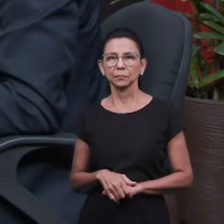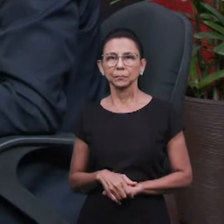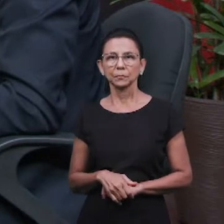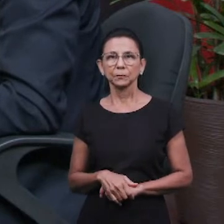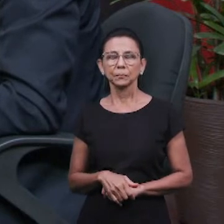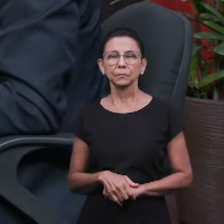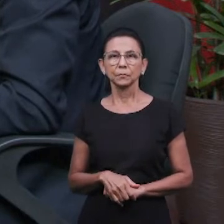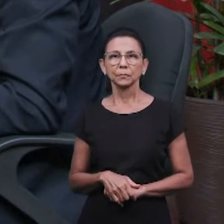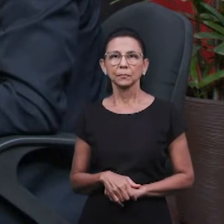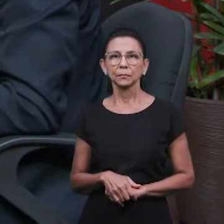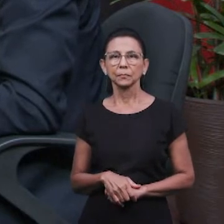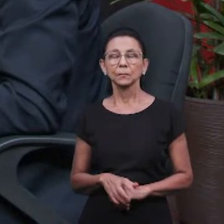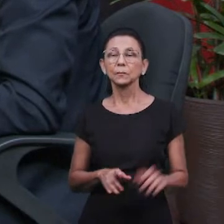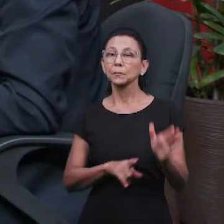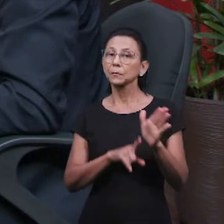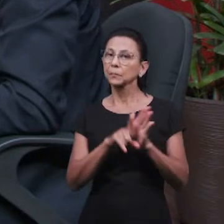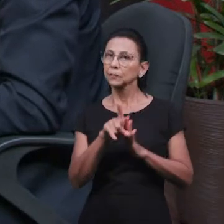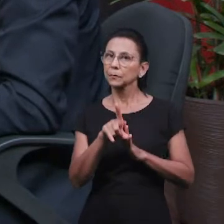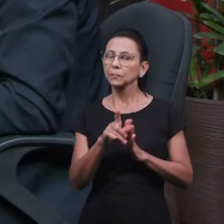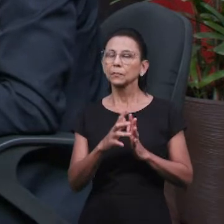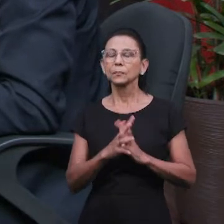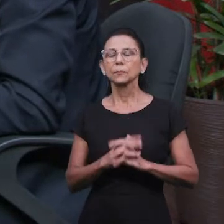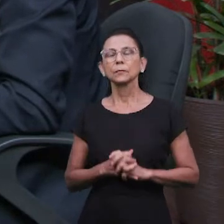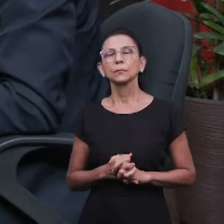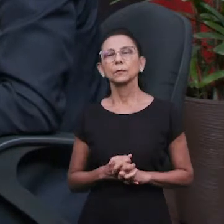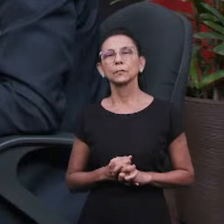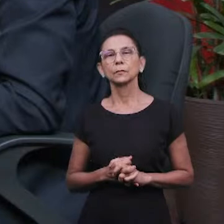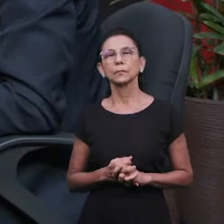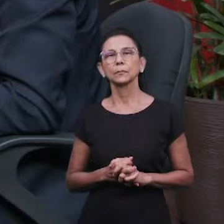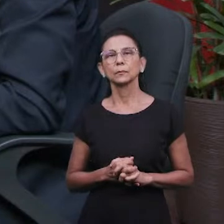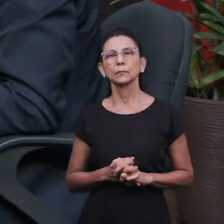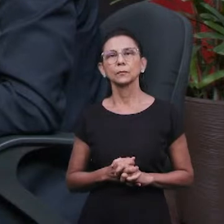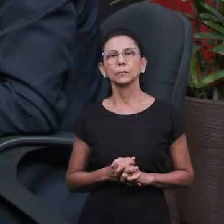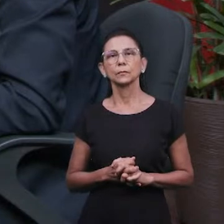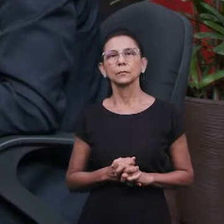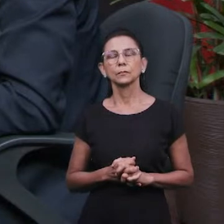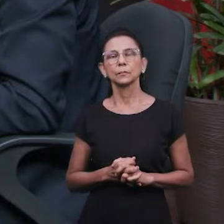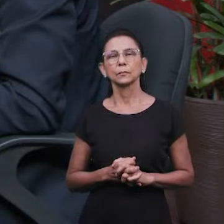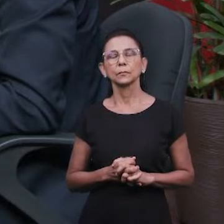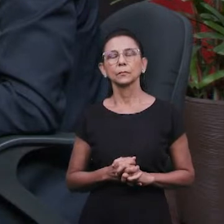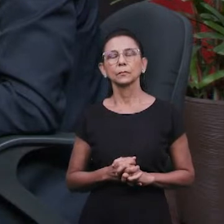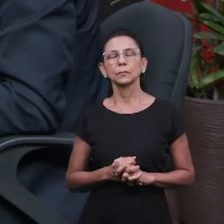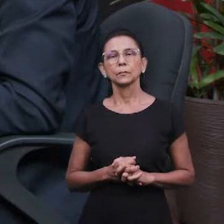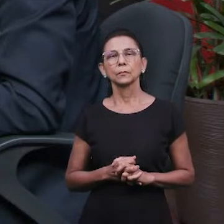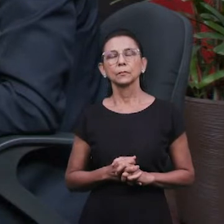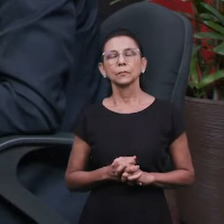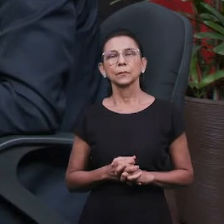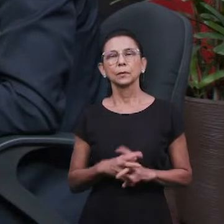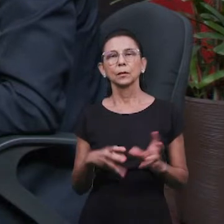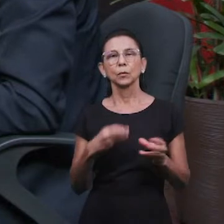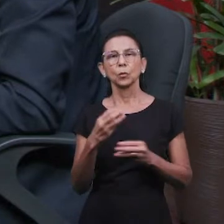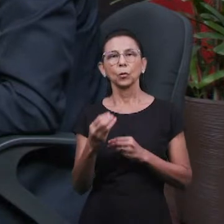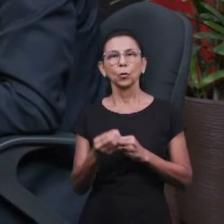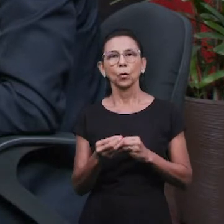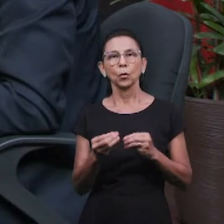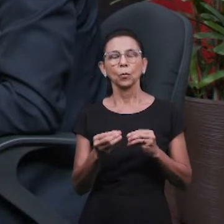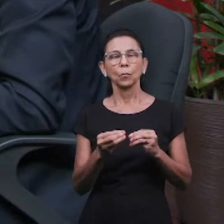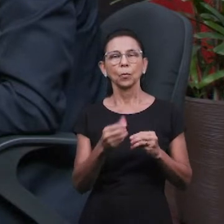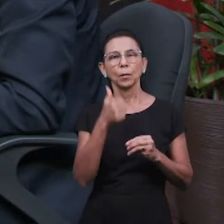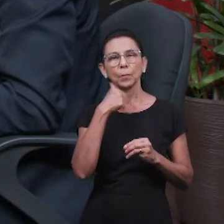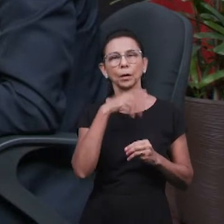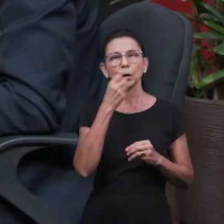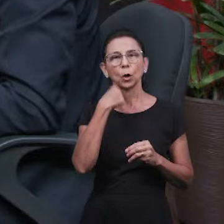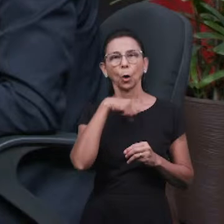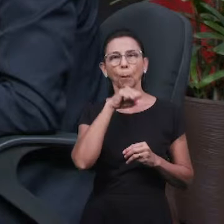no ar. Vamos E a lá. pergunta é a seguinte, como a família identifica um filho, uma pessoa no meio da família com transtorno do